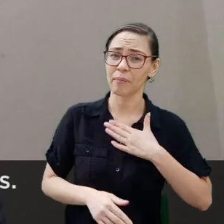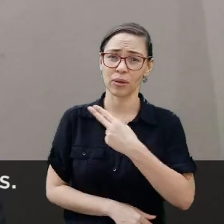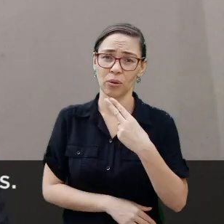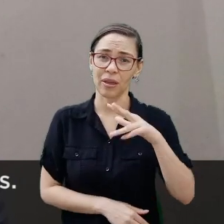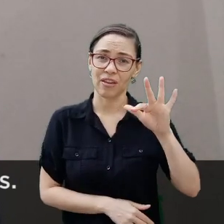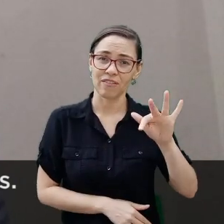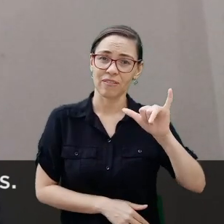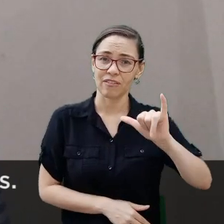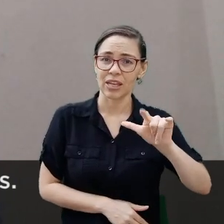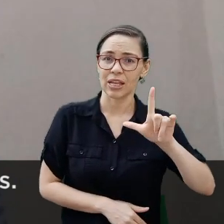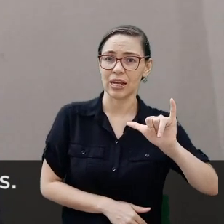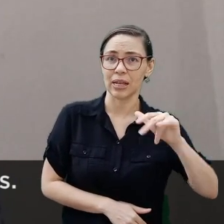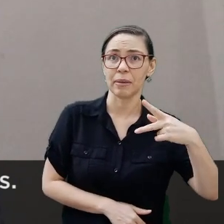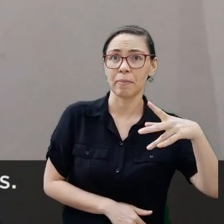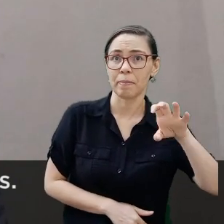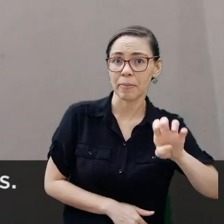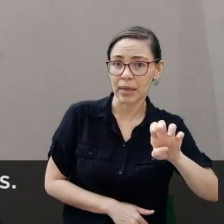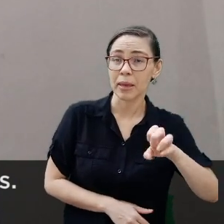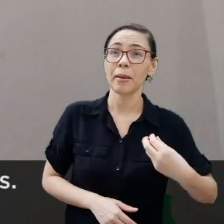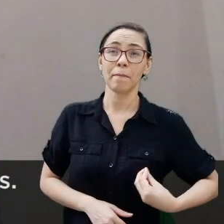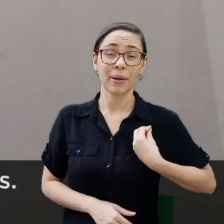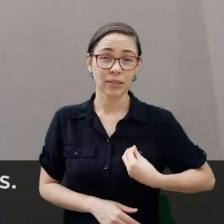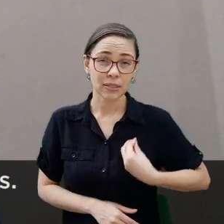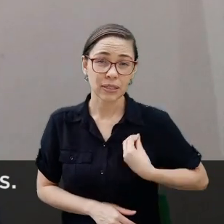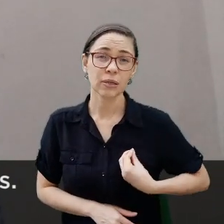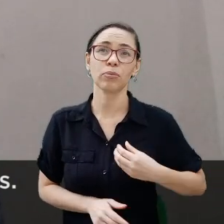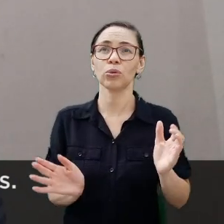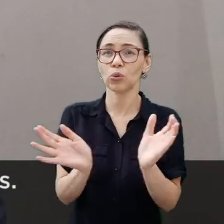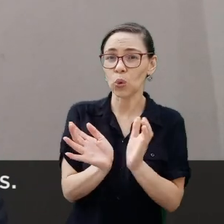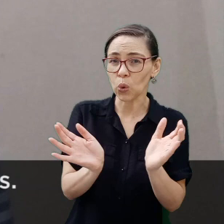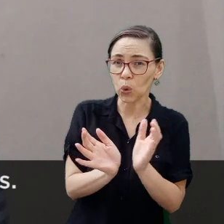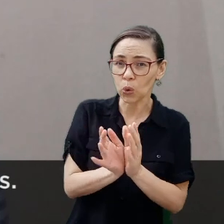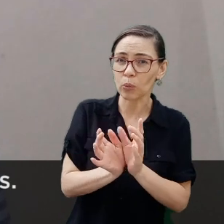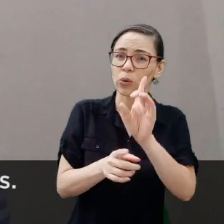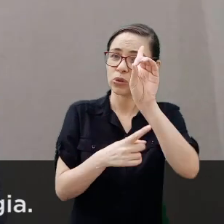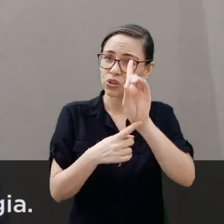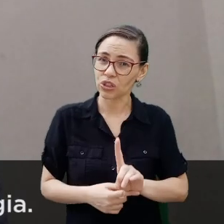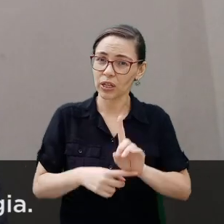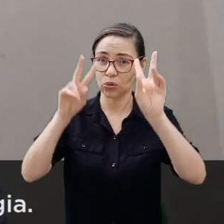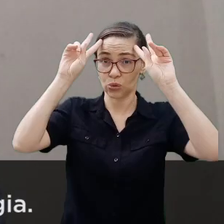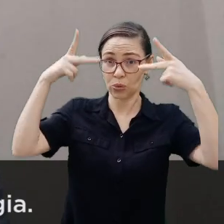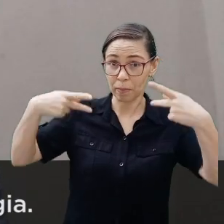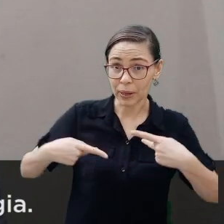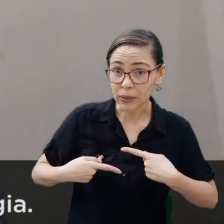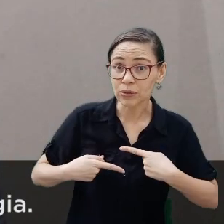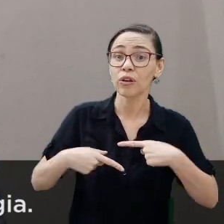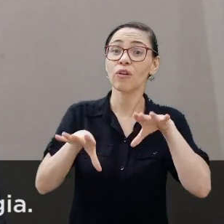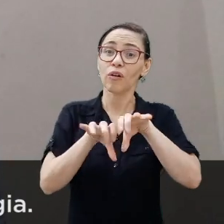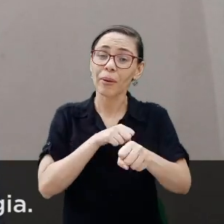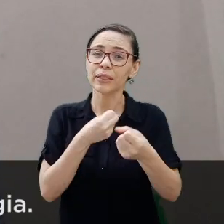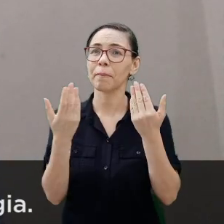Olá, meu nome é Felipe de Melo Lopes, eu sou psicólogo, membro